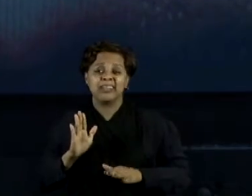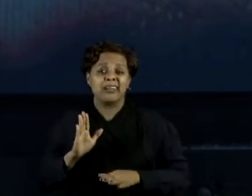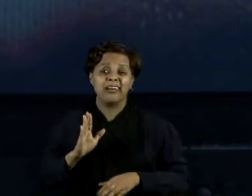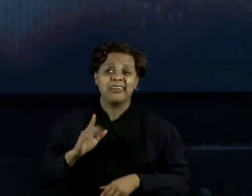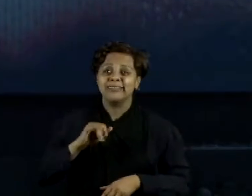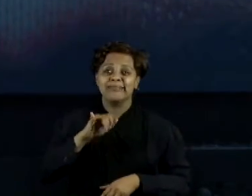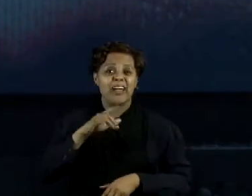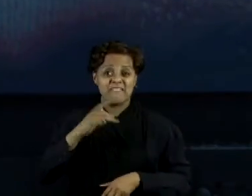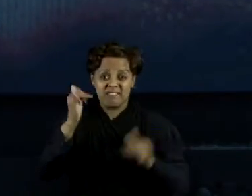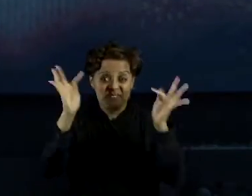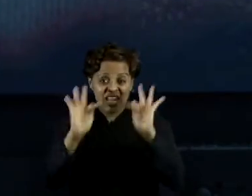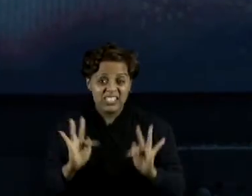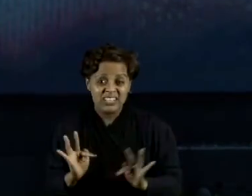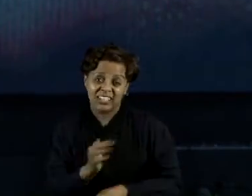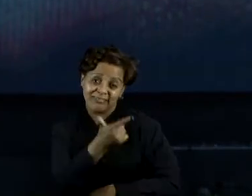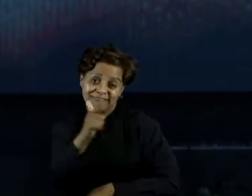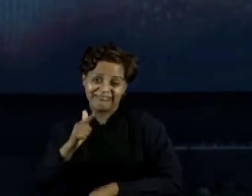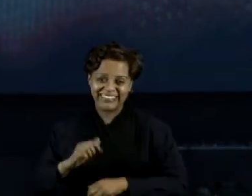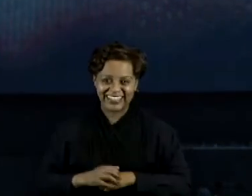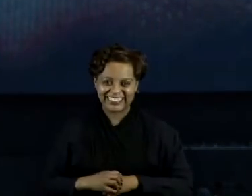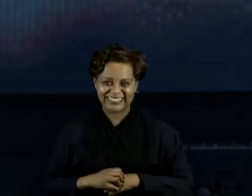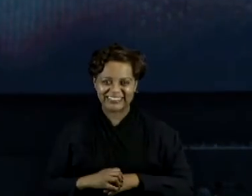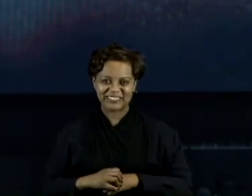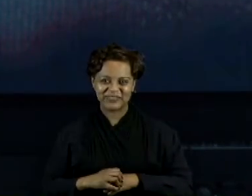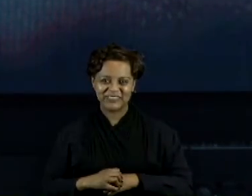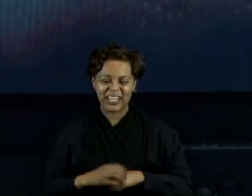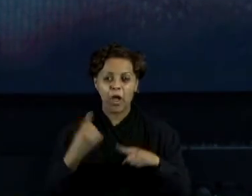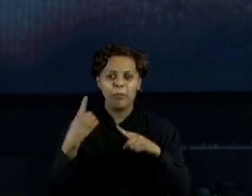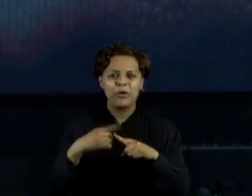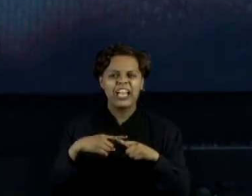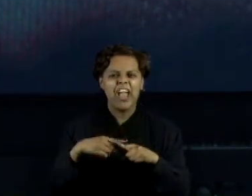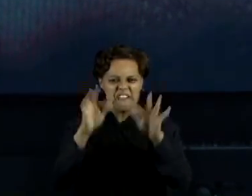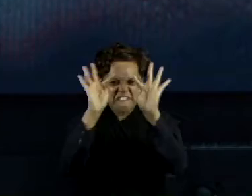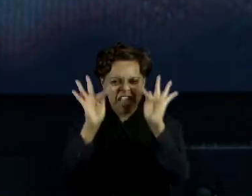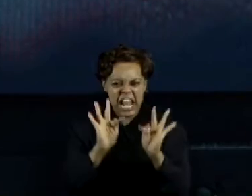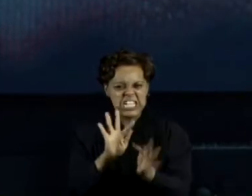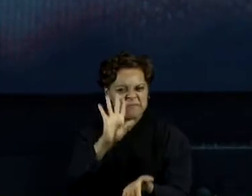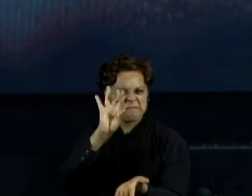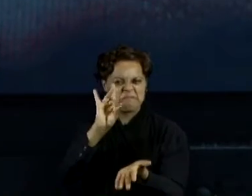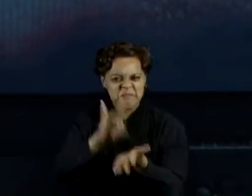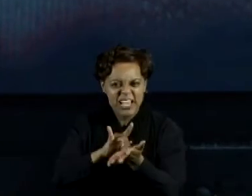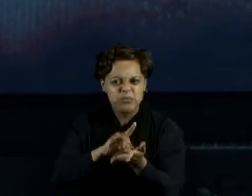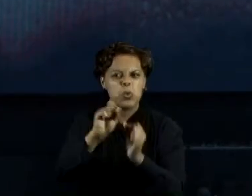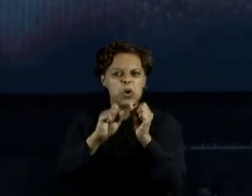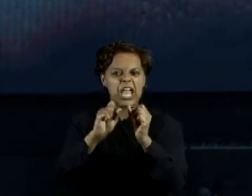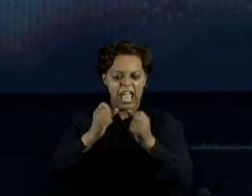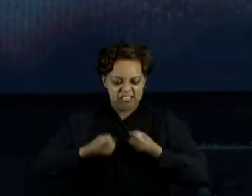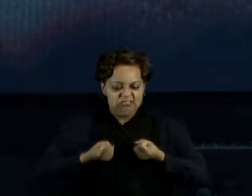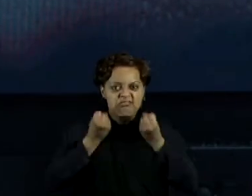e muito menos felizes. Porque mais bem-aventurado é dar do que receber.